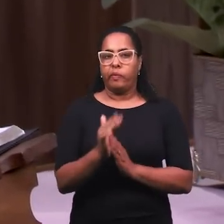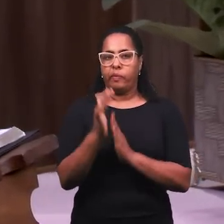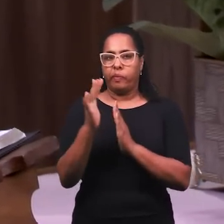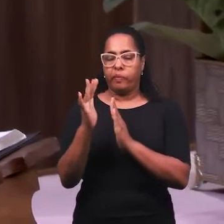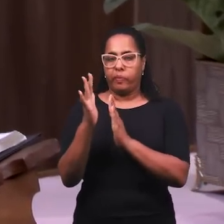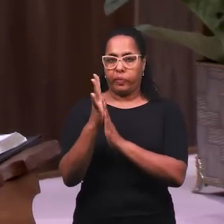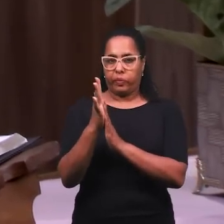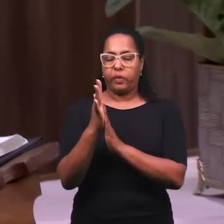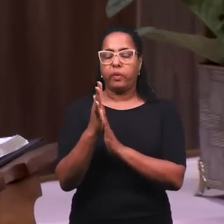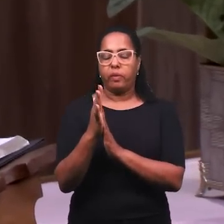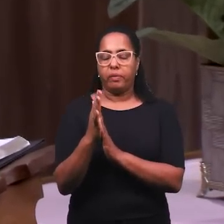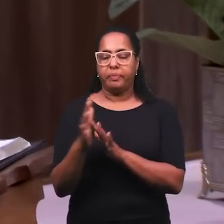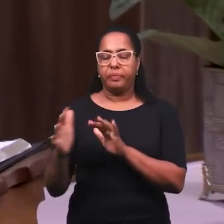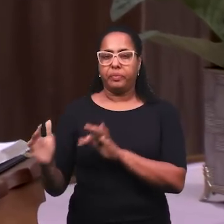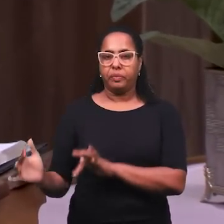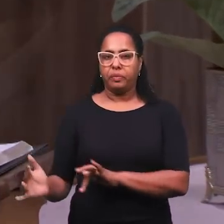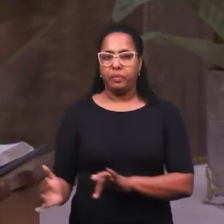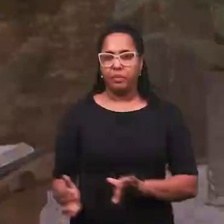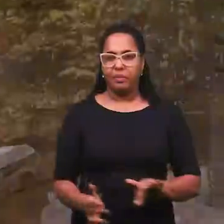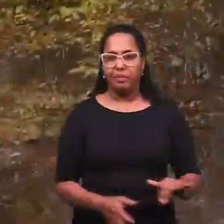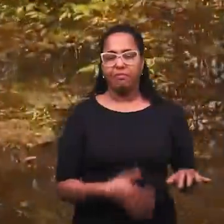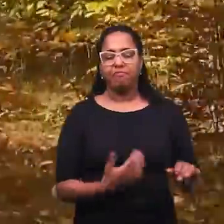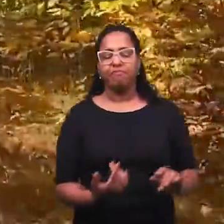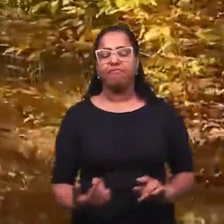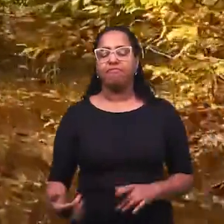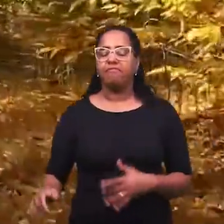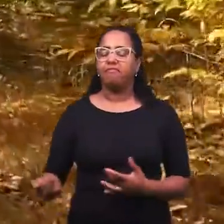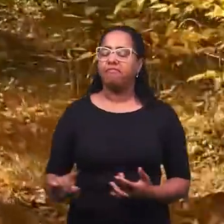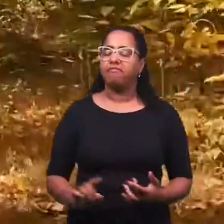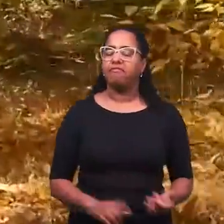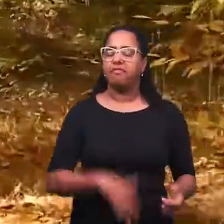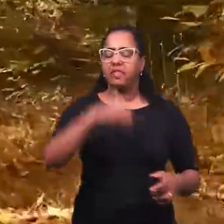um louvor ao Senhor nosso Deus.